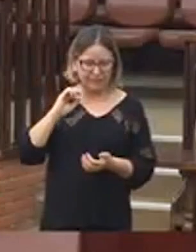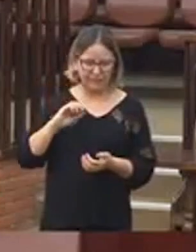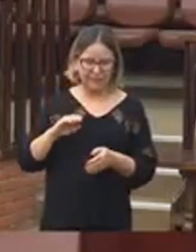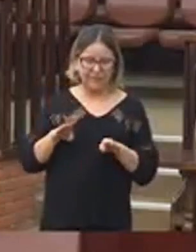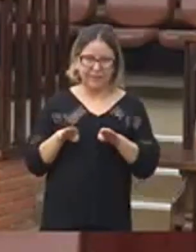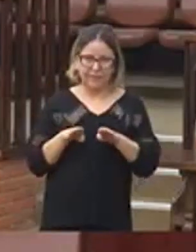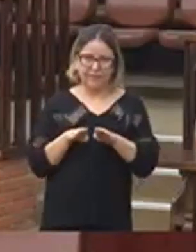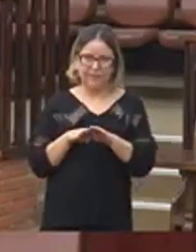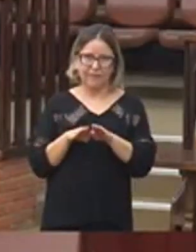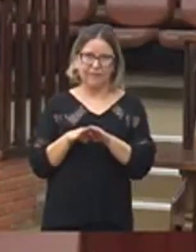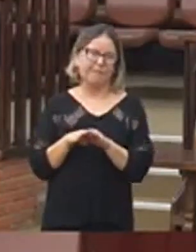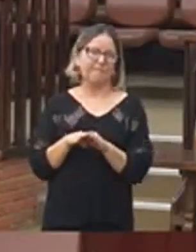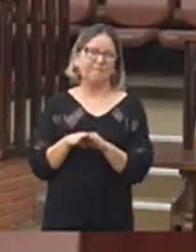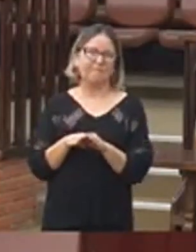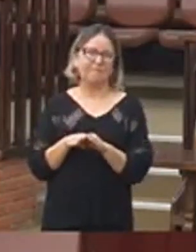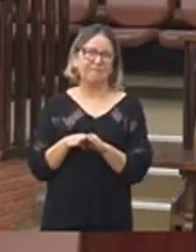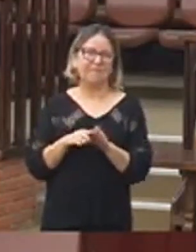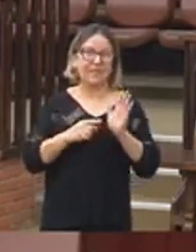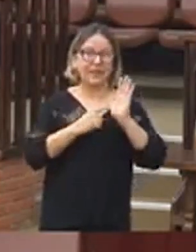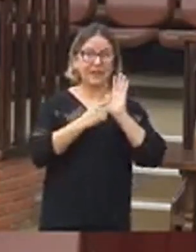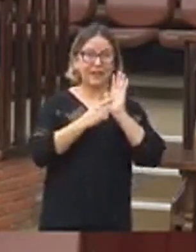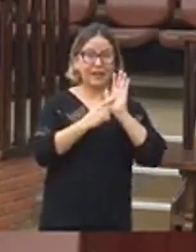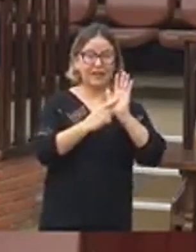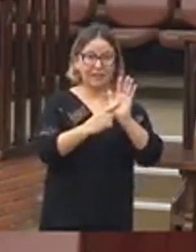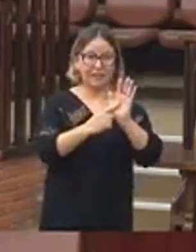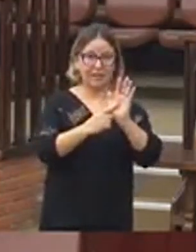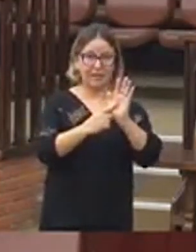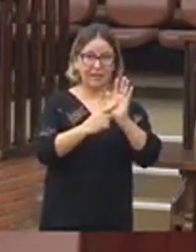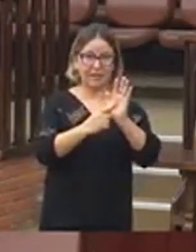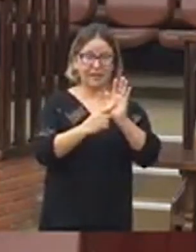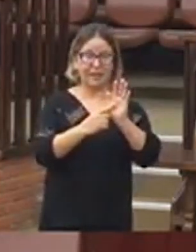da vida espiritual autêntica.